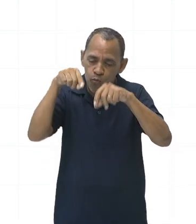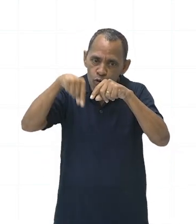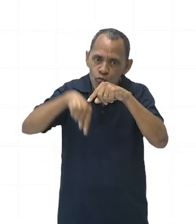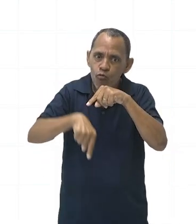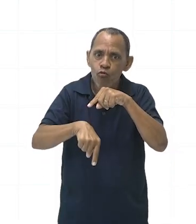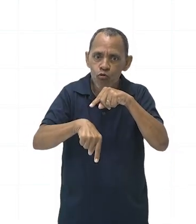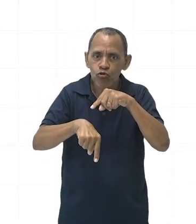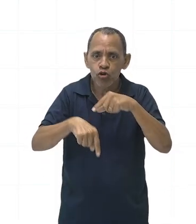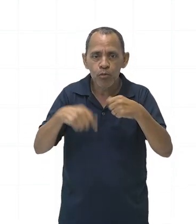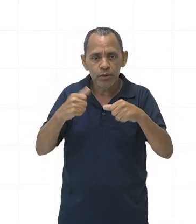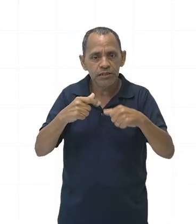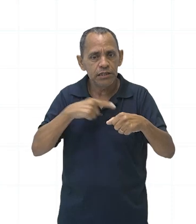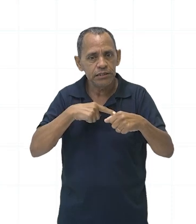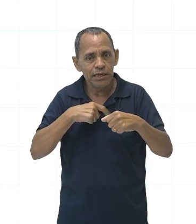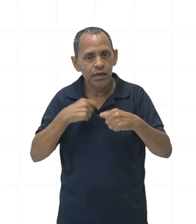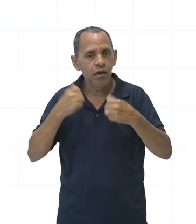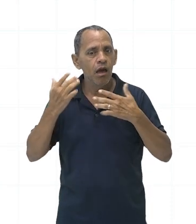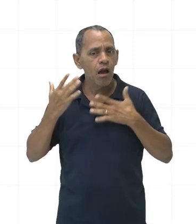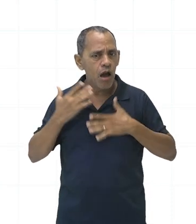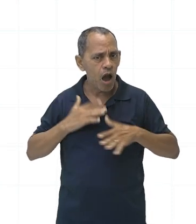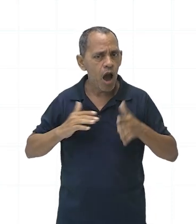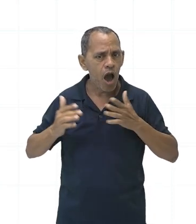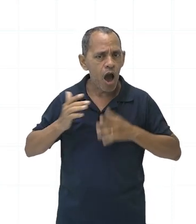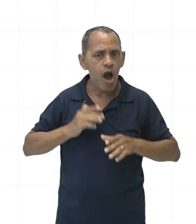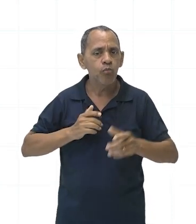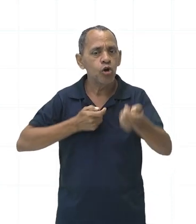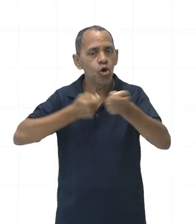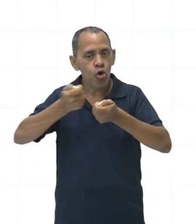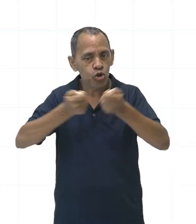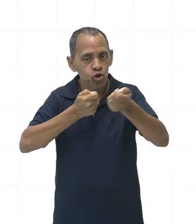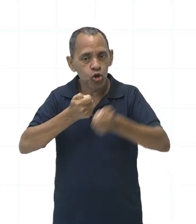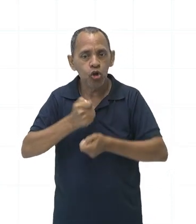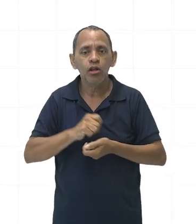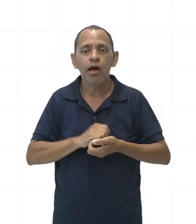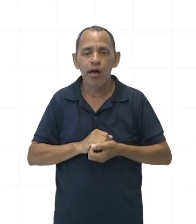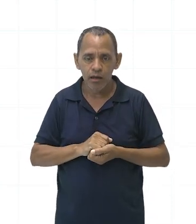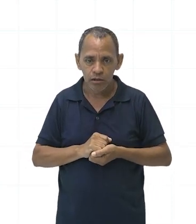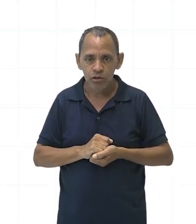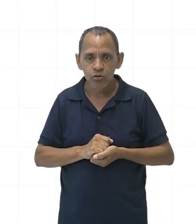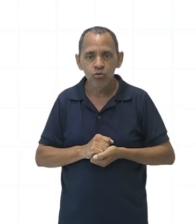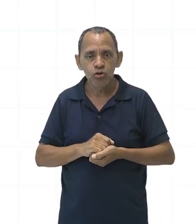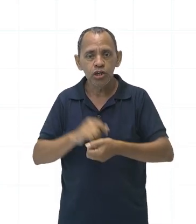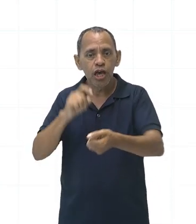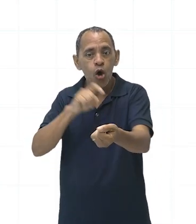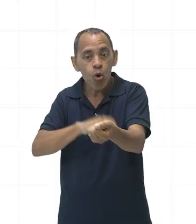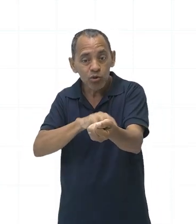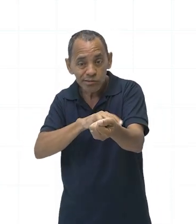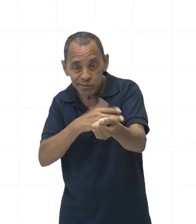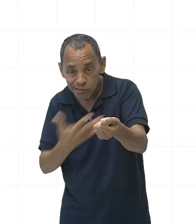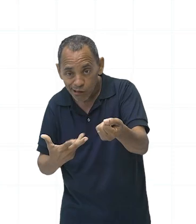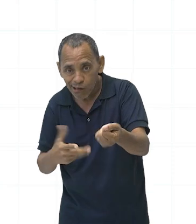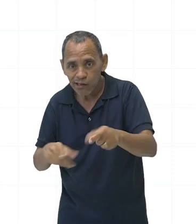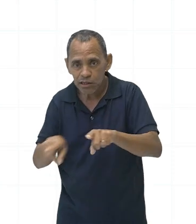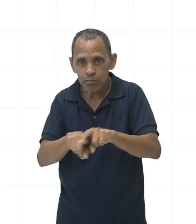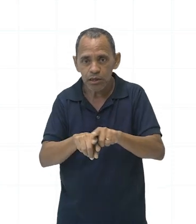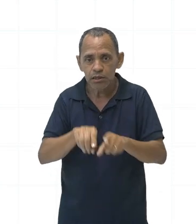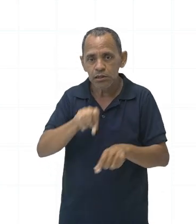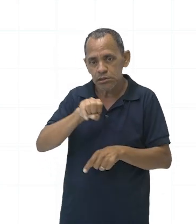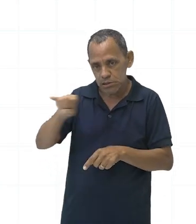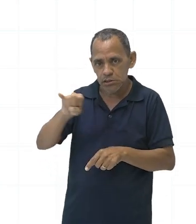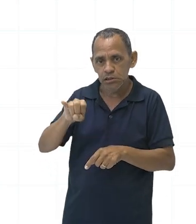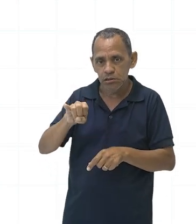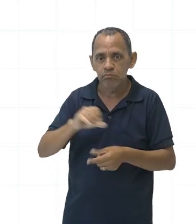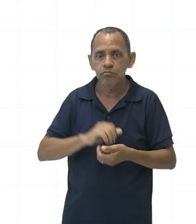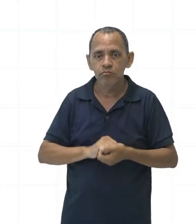mantenha a calma e controle a hemorragia imediatamente. Normalmente, quando o corte é muito profundo, o que acontece?